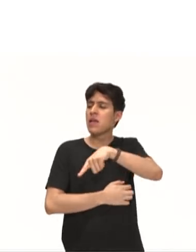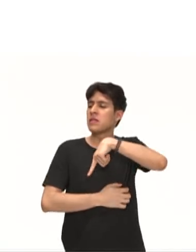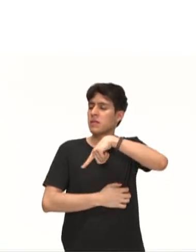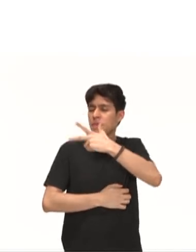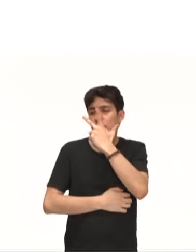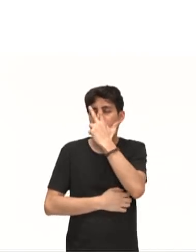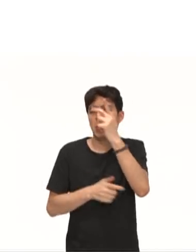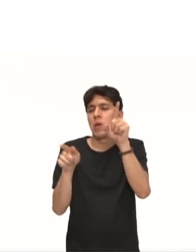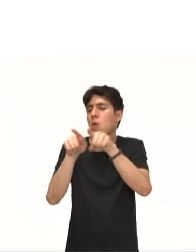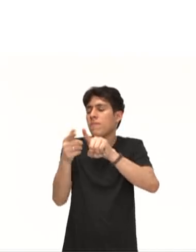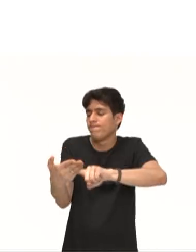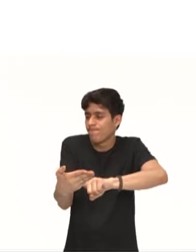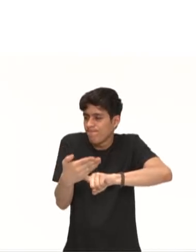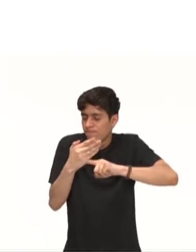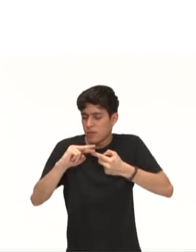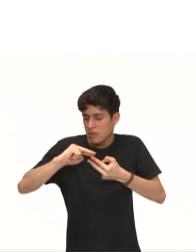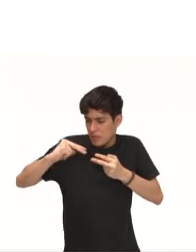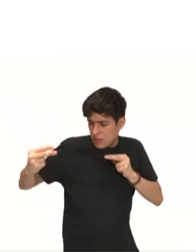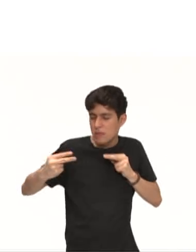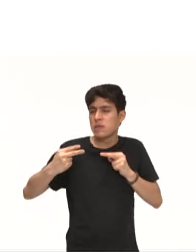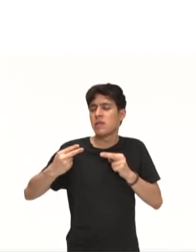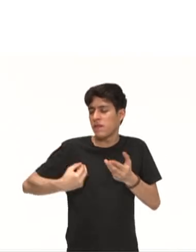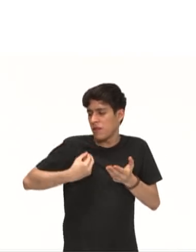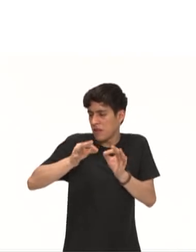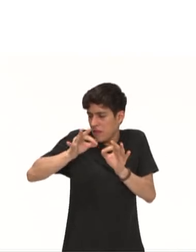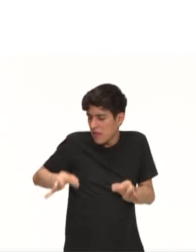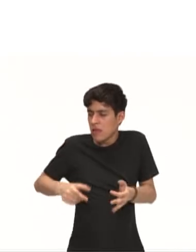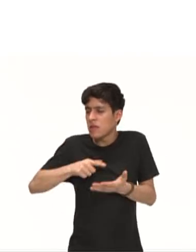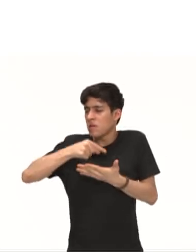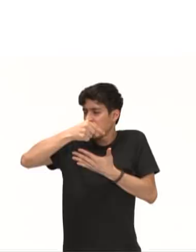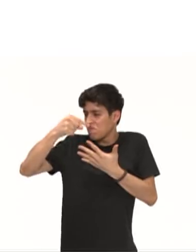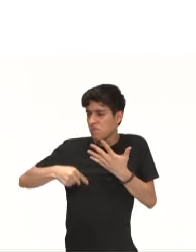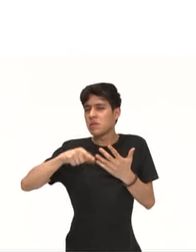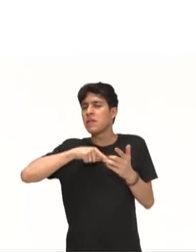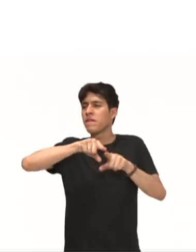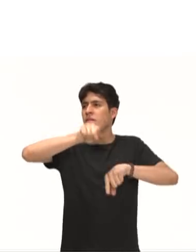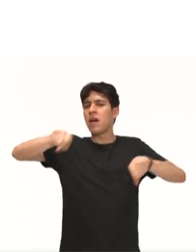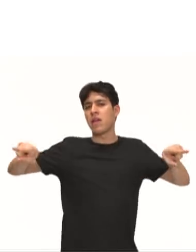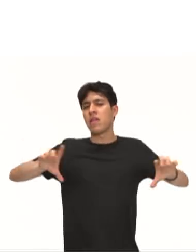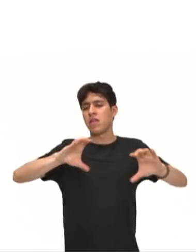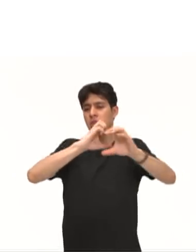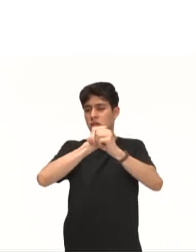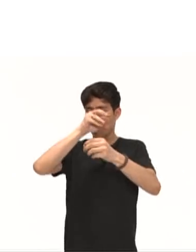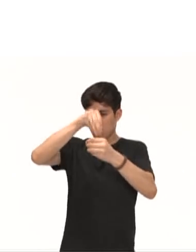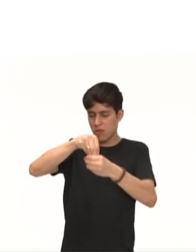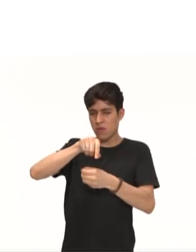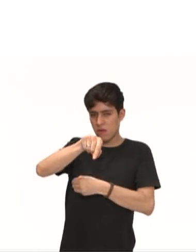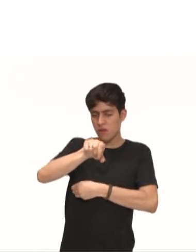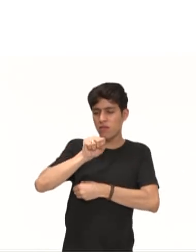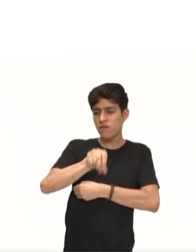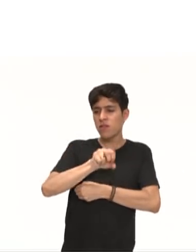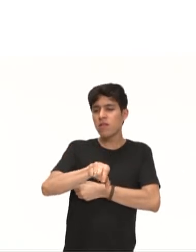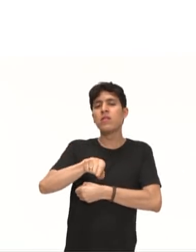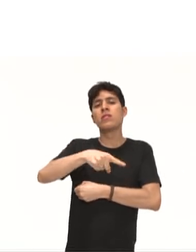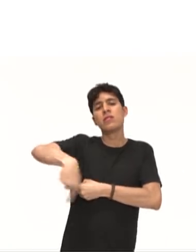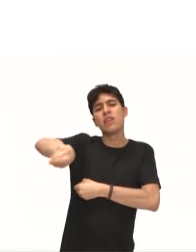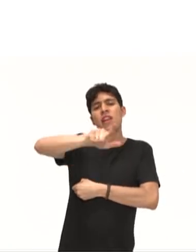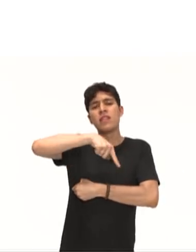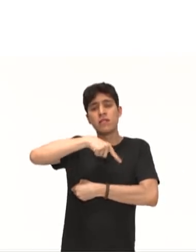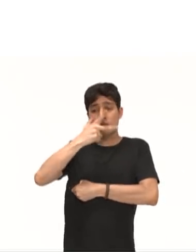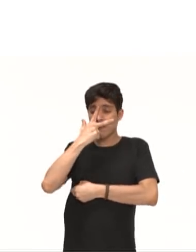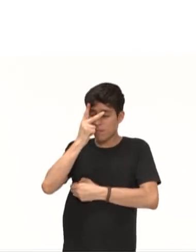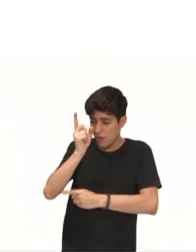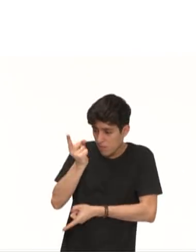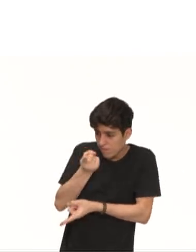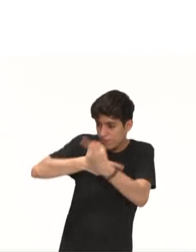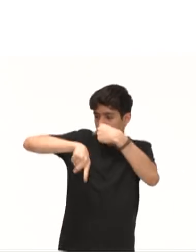apresentar DNA de fita simples, então é uma variabilidade muito grande na constituição viral, e eles possuem capacidade de